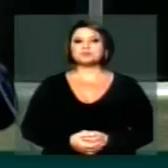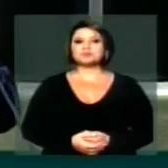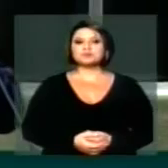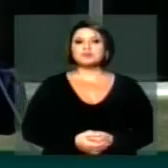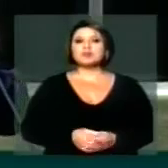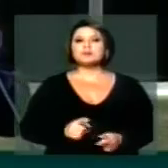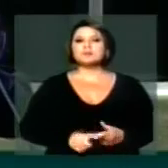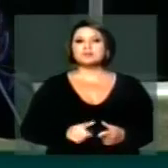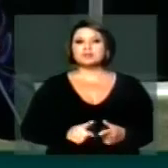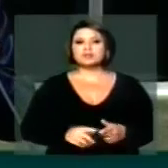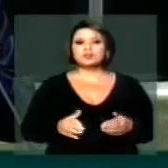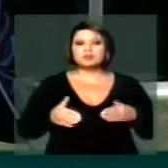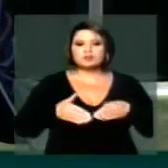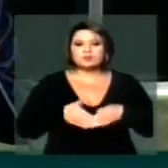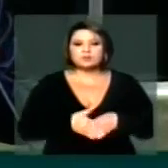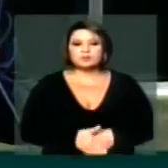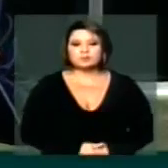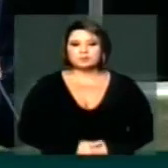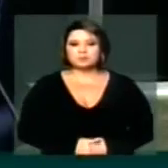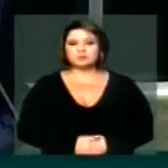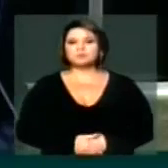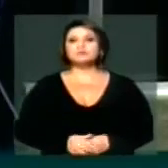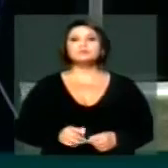Humildade porque parto de um pressuposto: